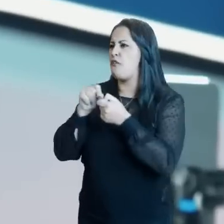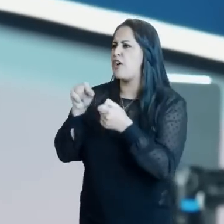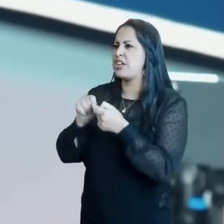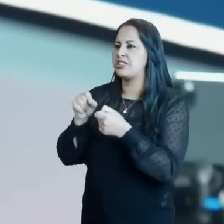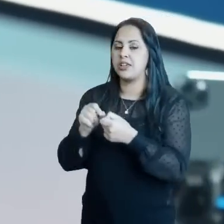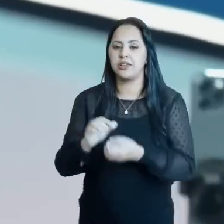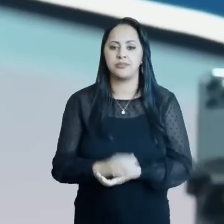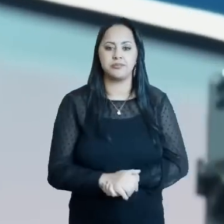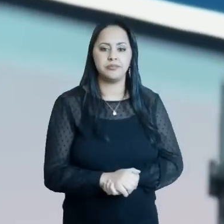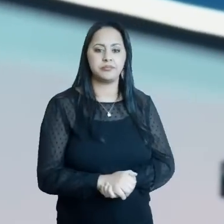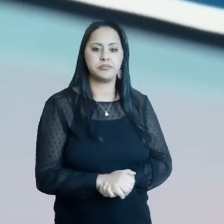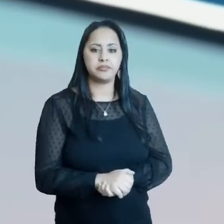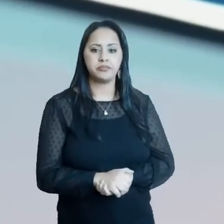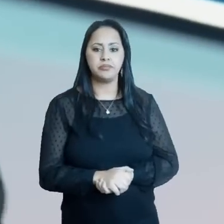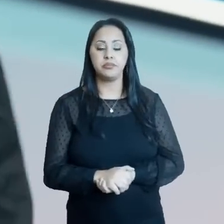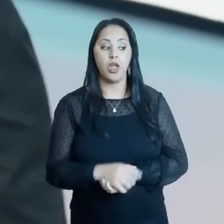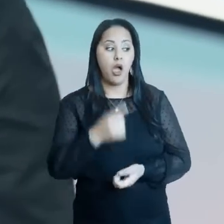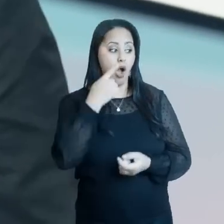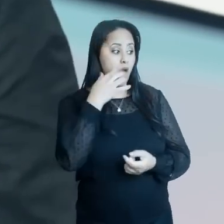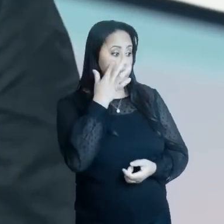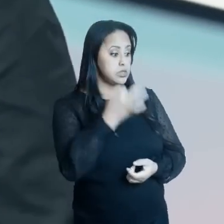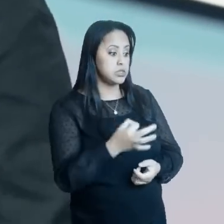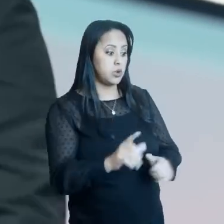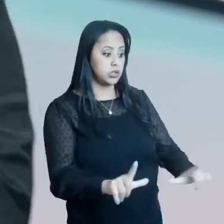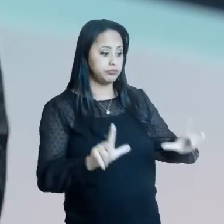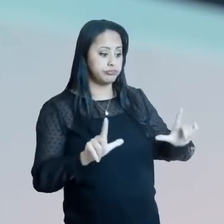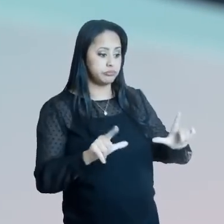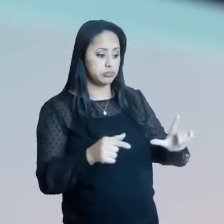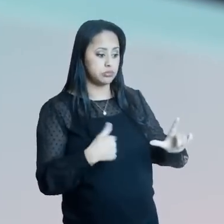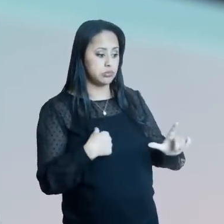vocês estão deixando apagar toda hora? Presta atenção.